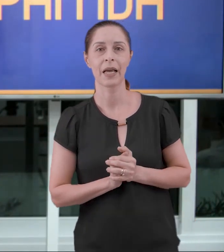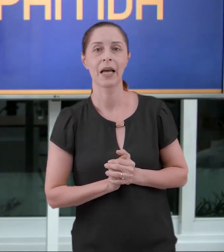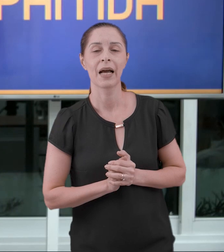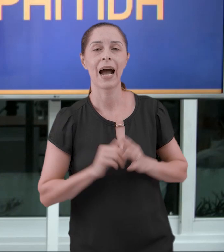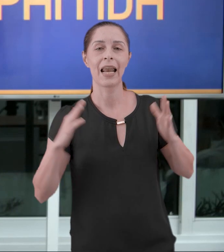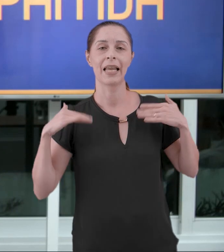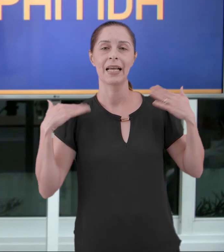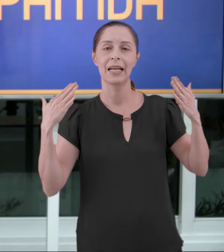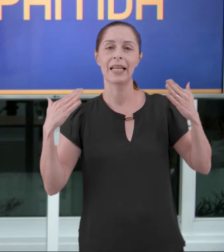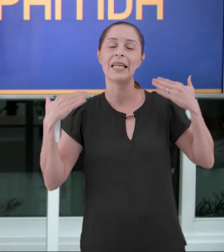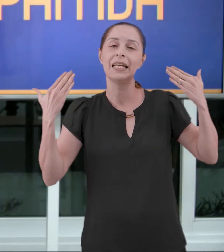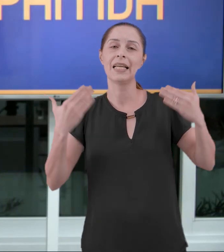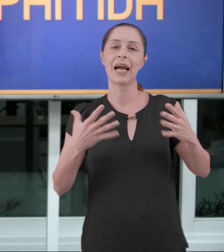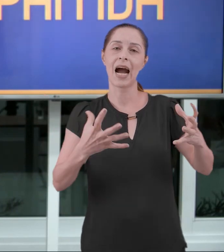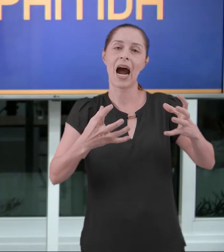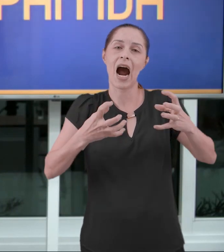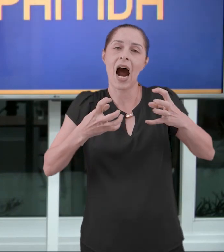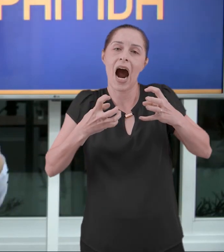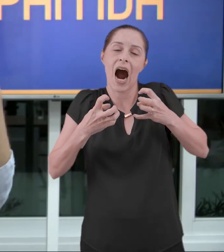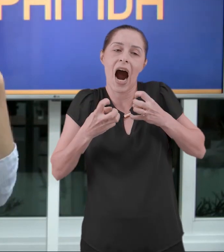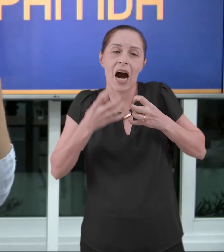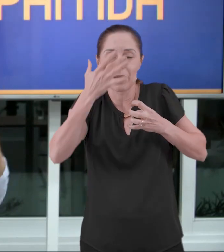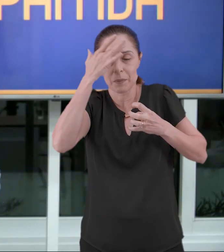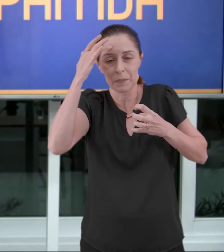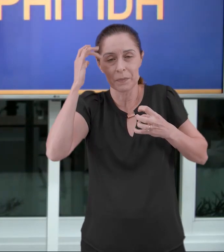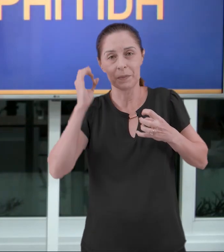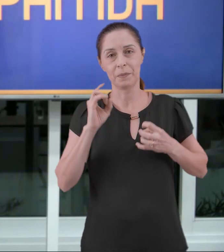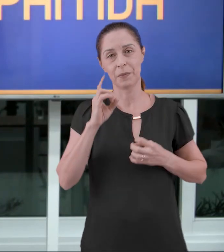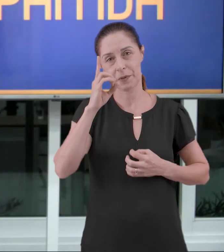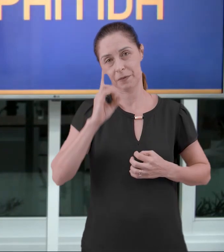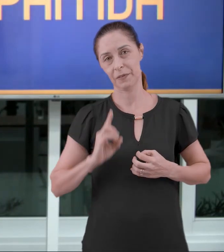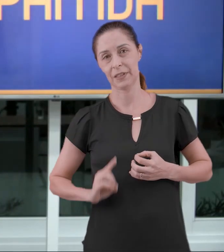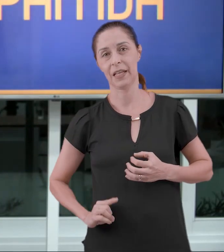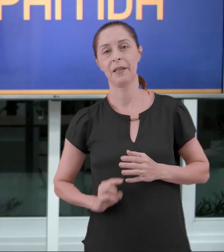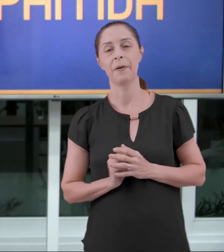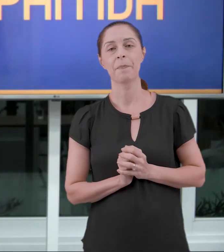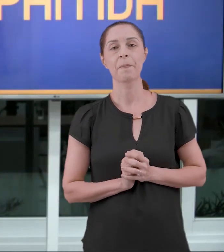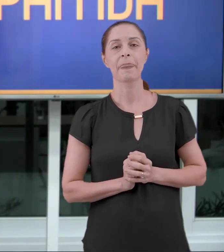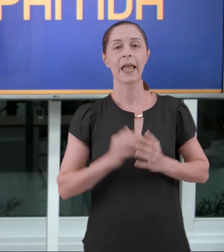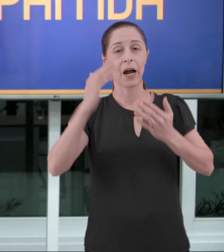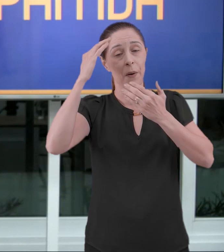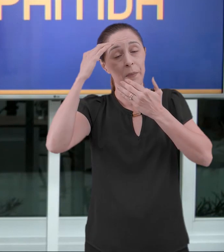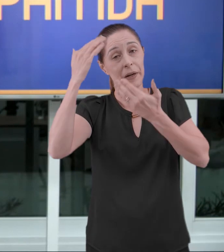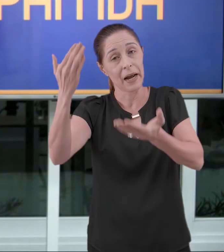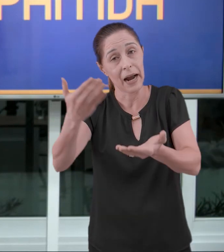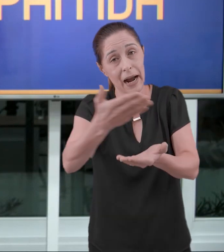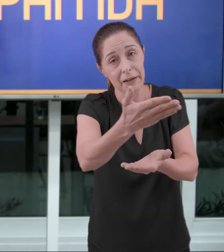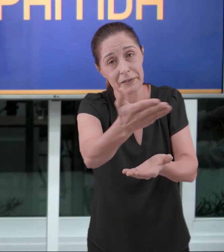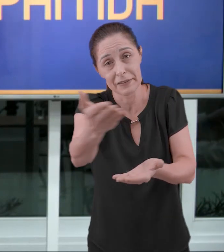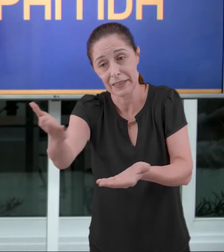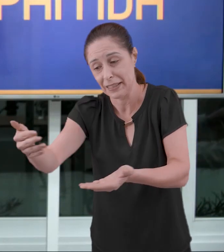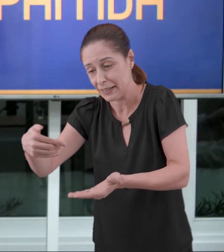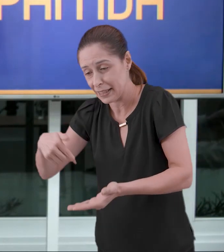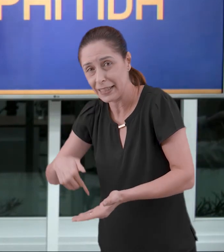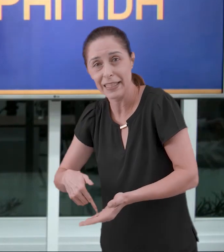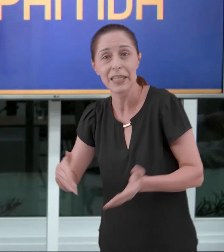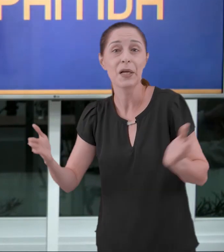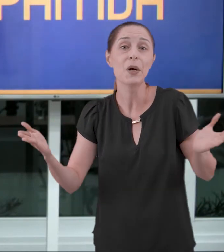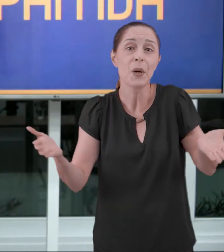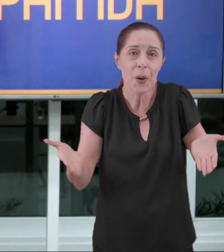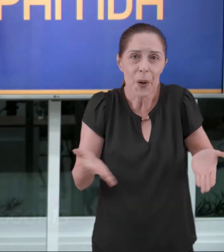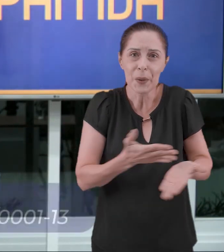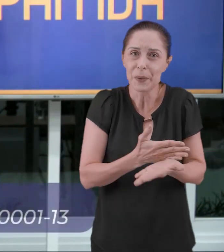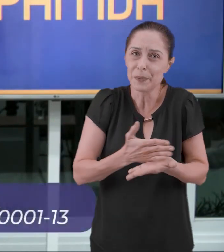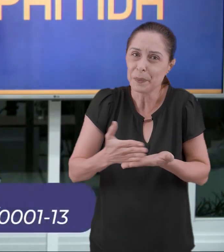nessa noite, nessa abertura, né, do Gepanda. Lembrando que a campanha das cestas